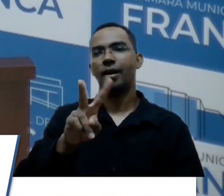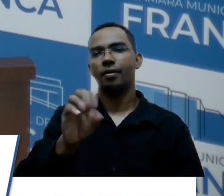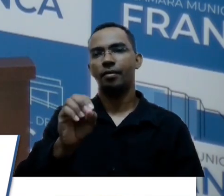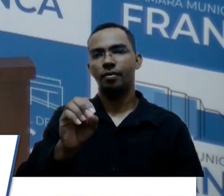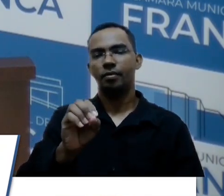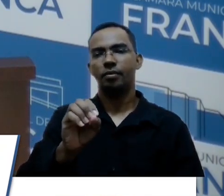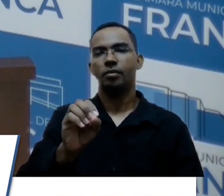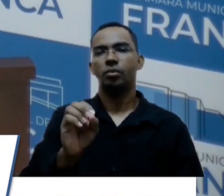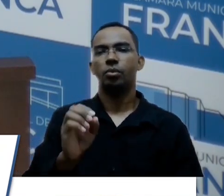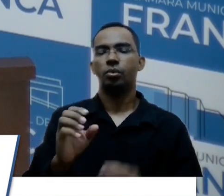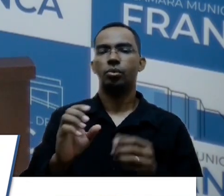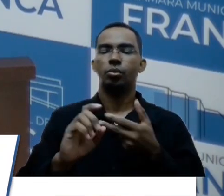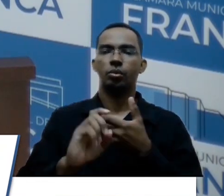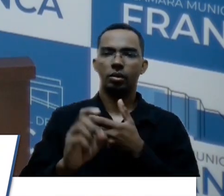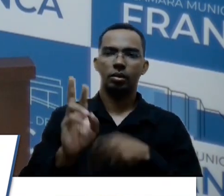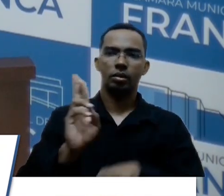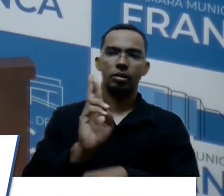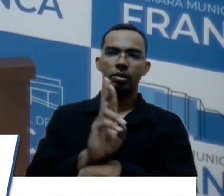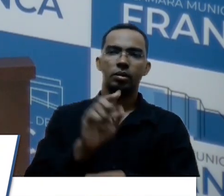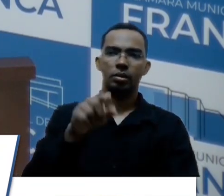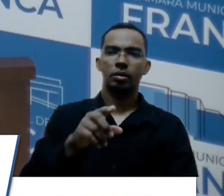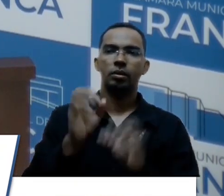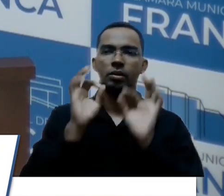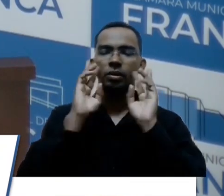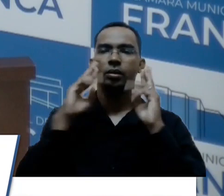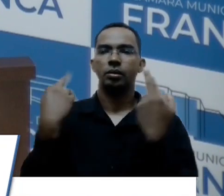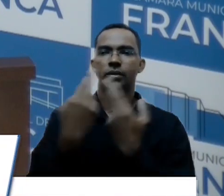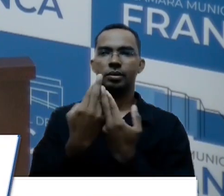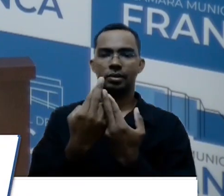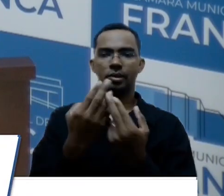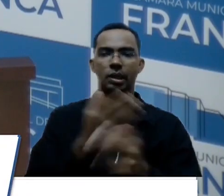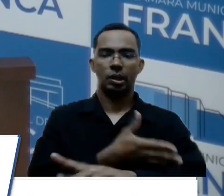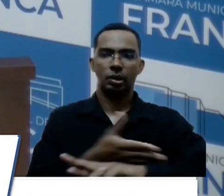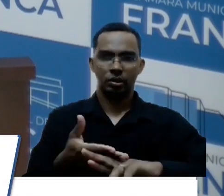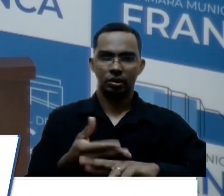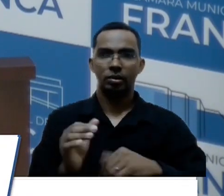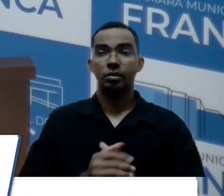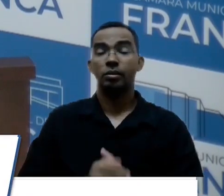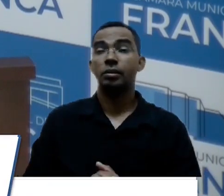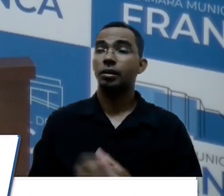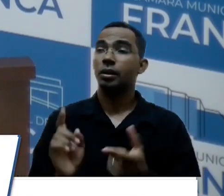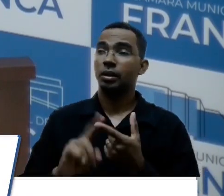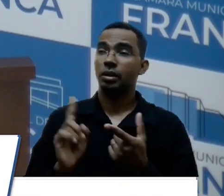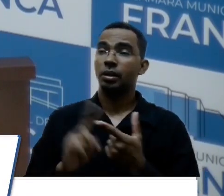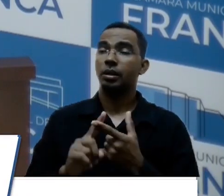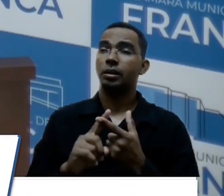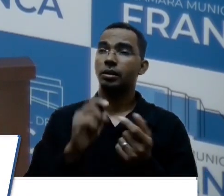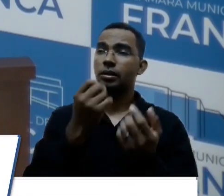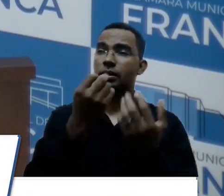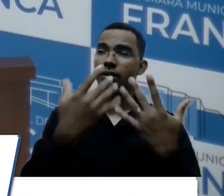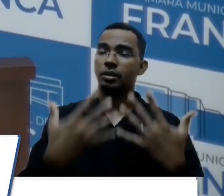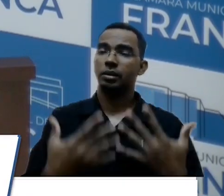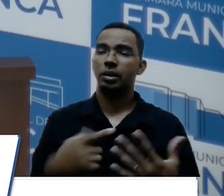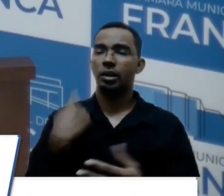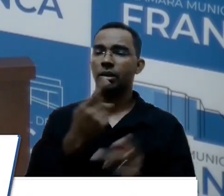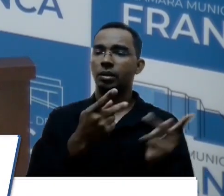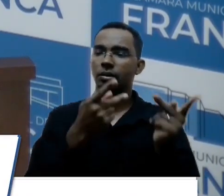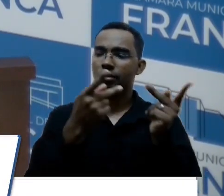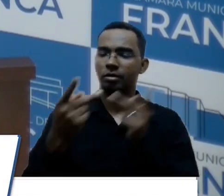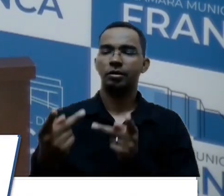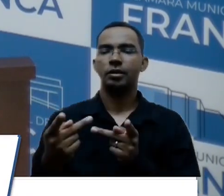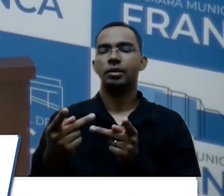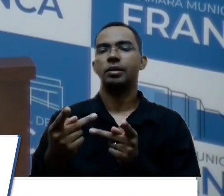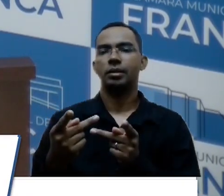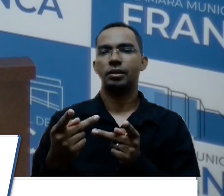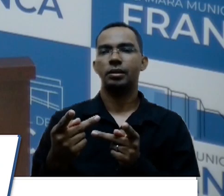aqui acompanhando a sessão, eu quero também fazer um relato da nossa visita da